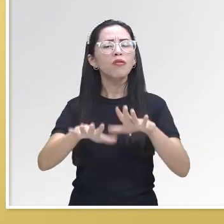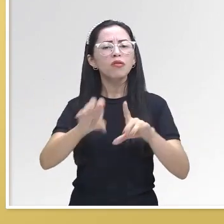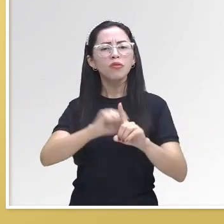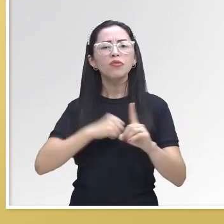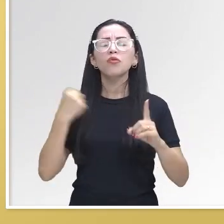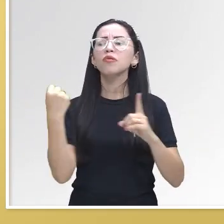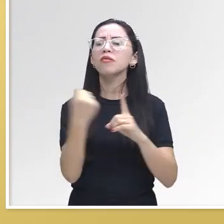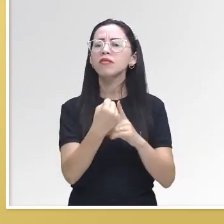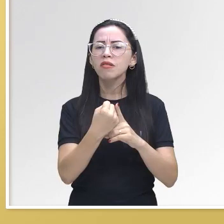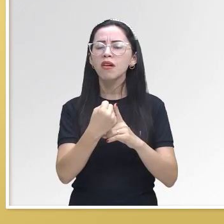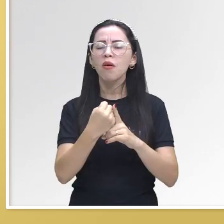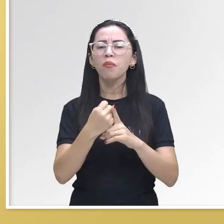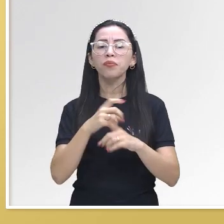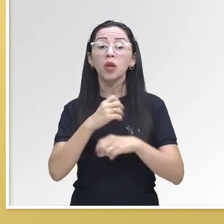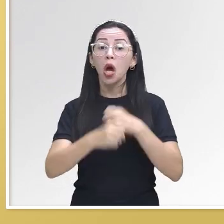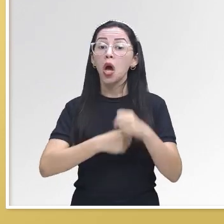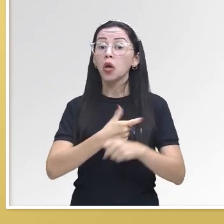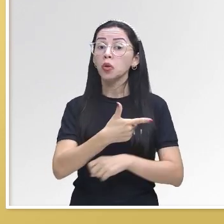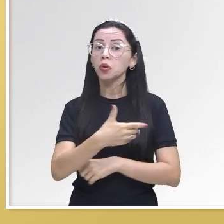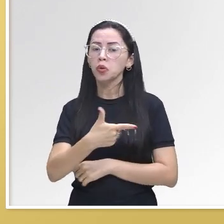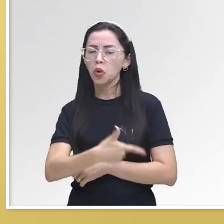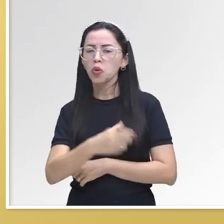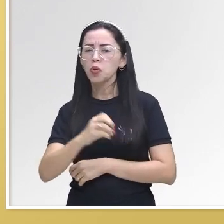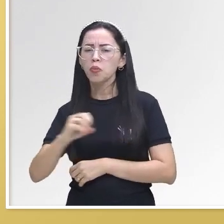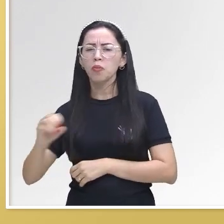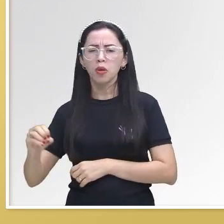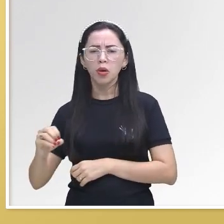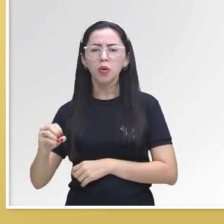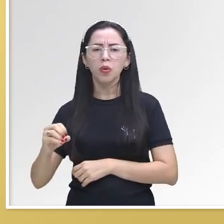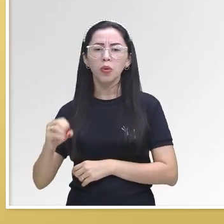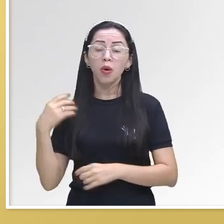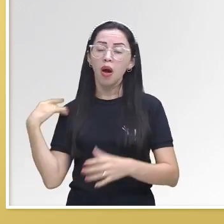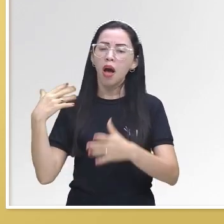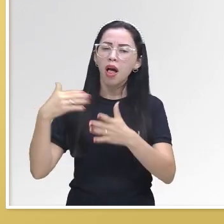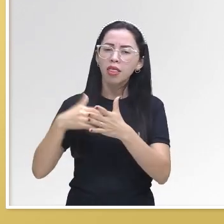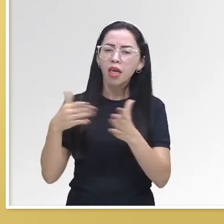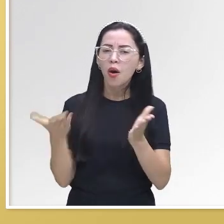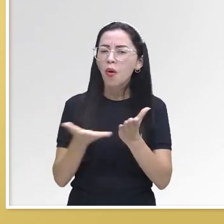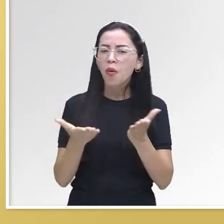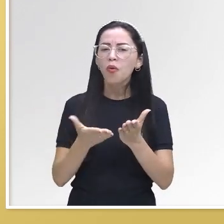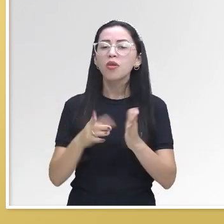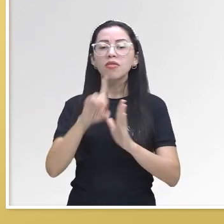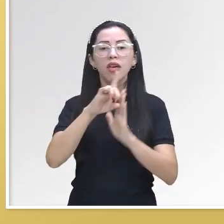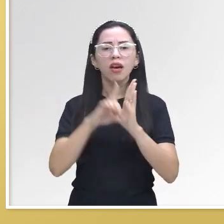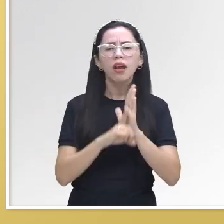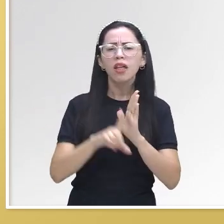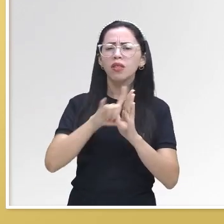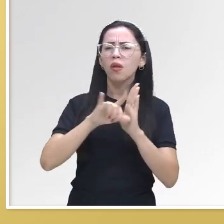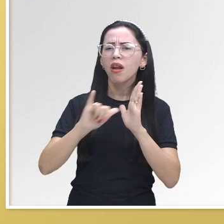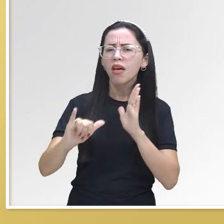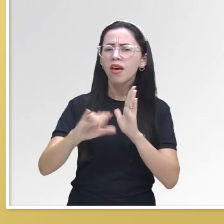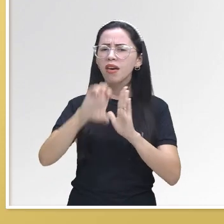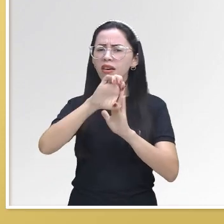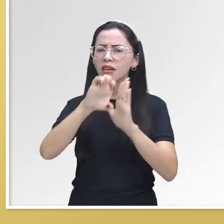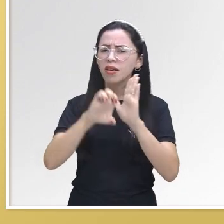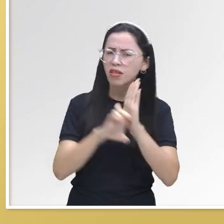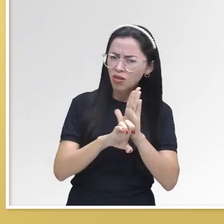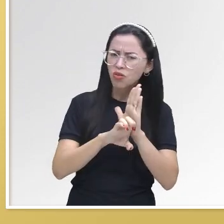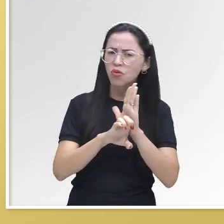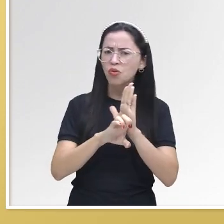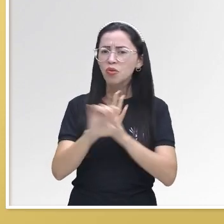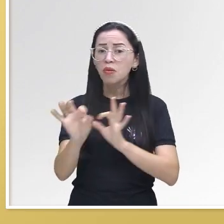Anos 2000 até os dias atuais. Estatutos, decretos, leis, planos de erradicação e